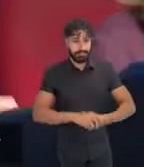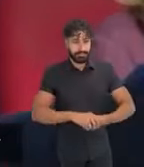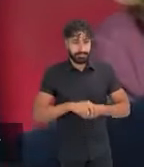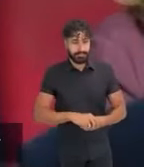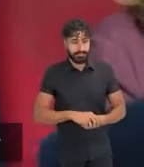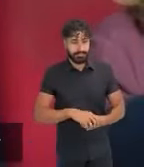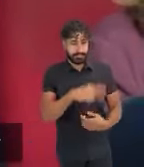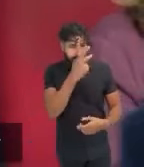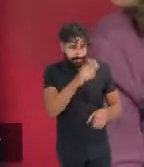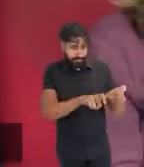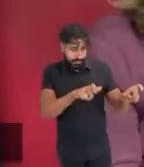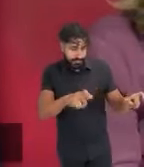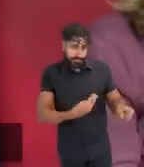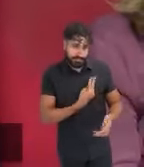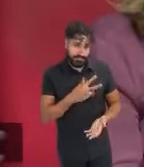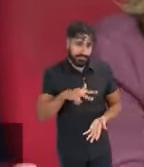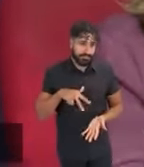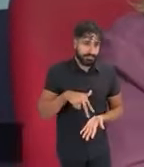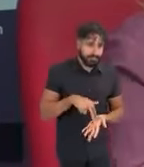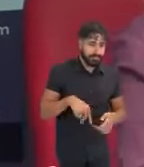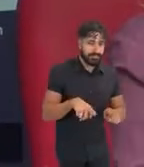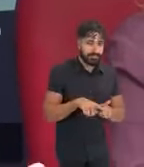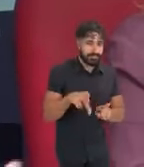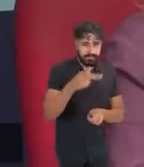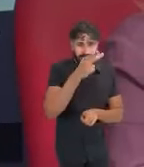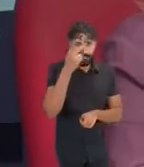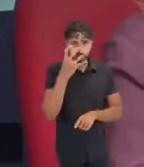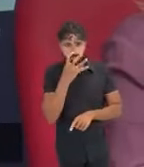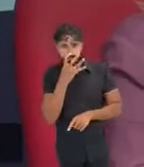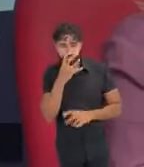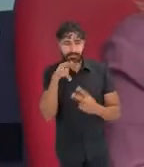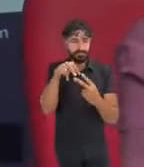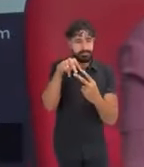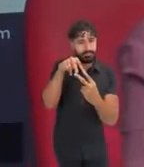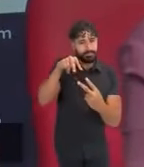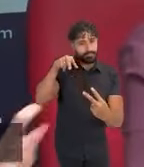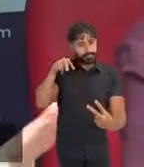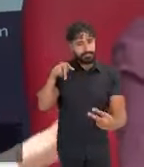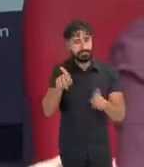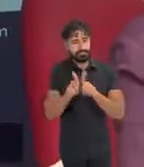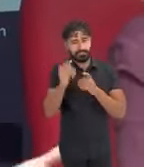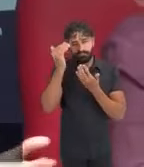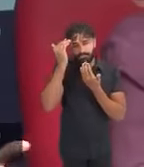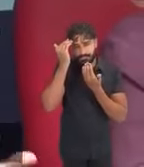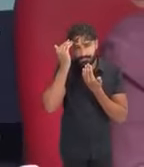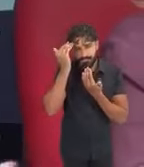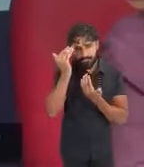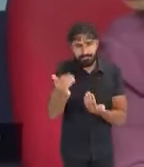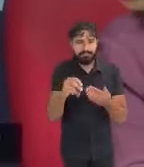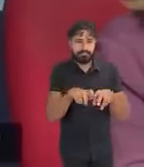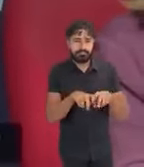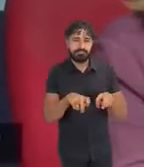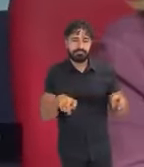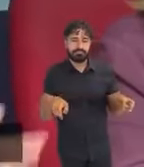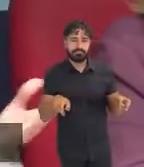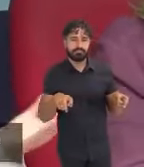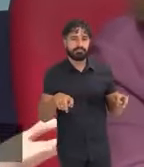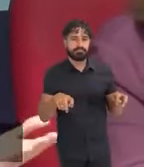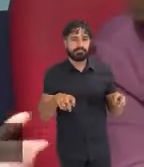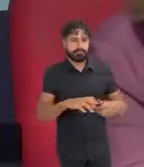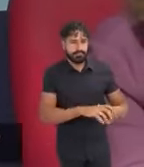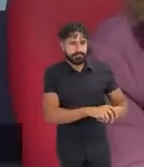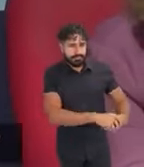aqui presentes, aos que estão nos acompanhando virtualmente. E agradeço aqui a mesa,